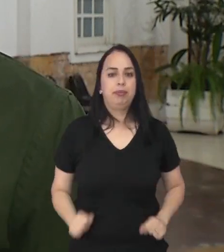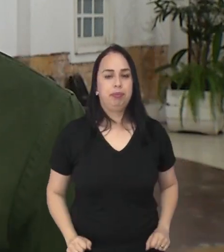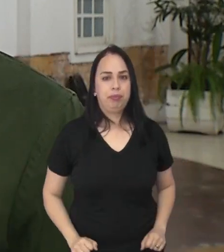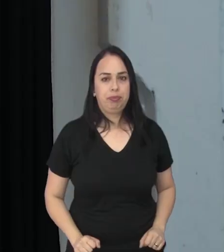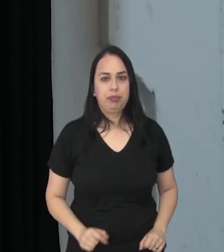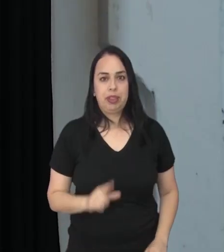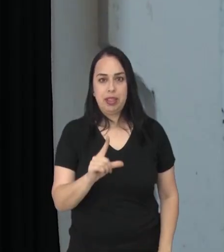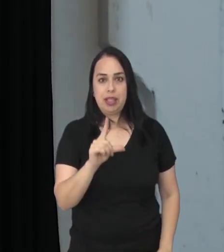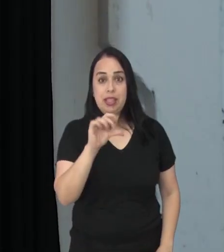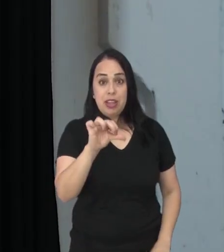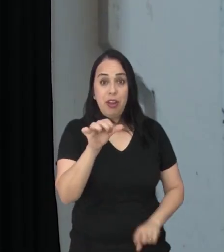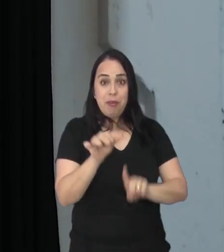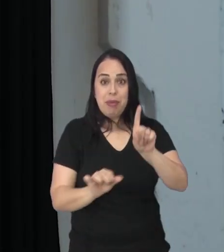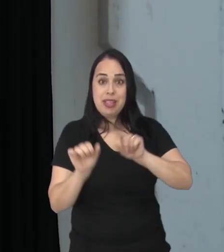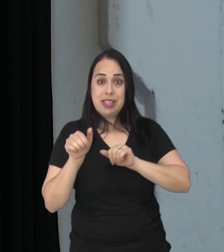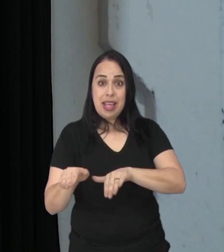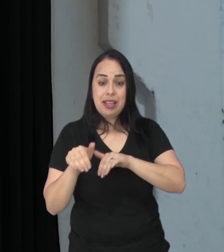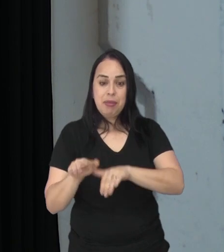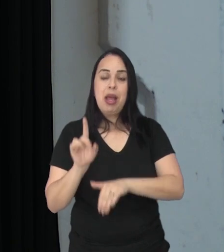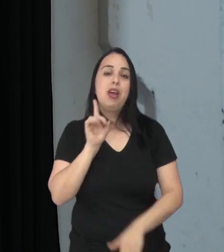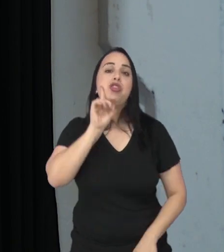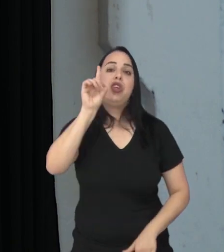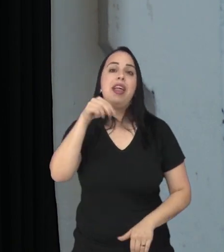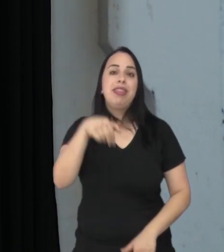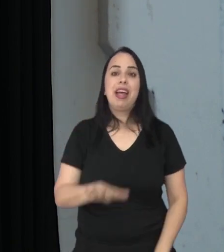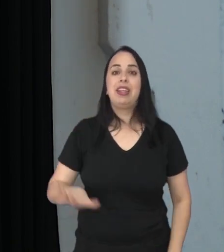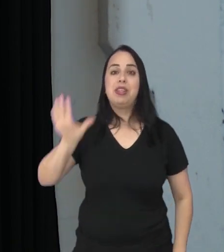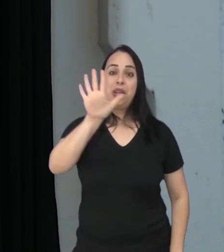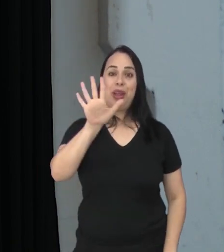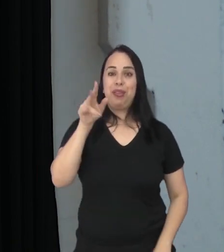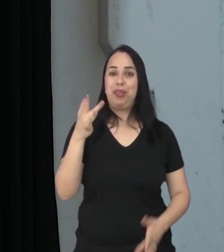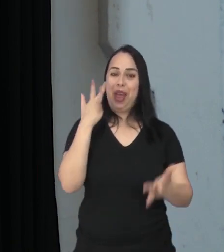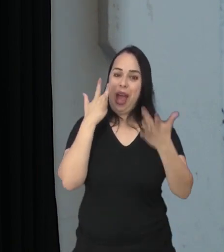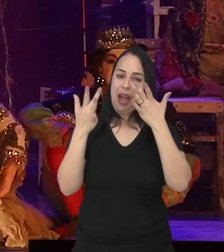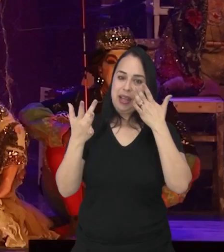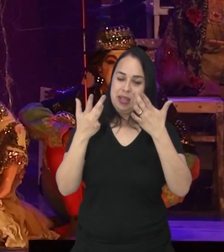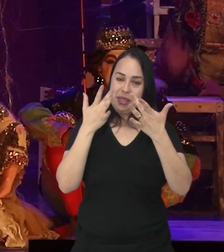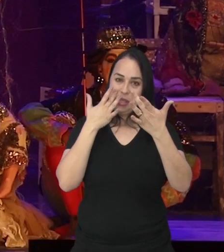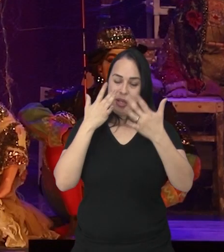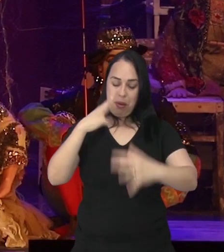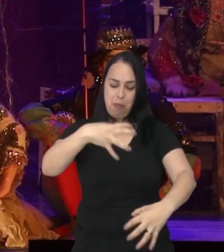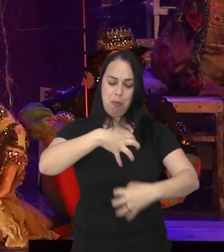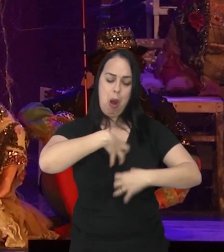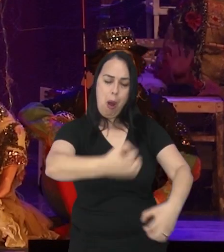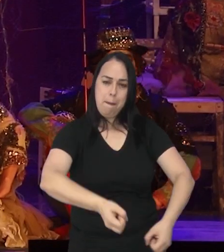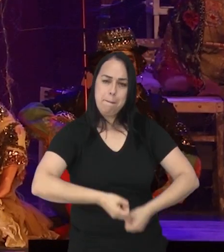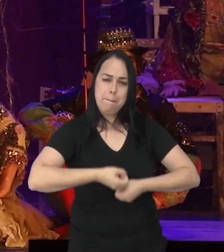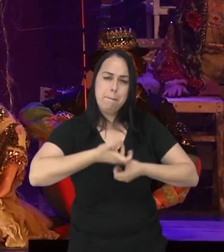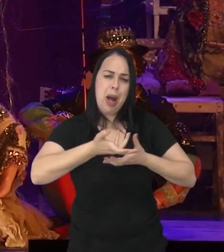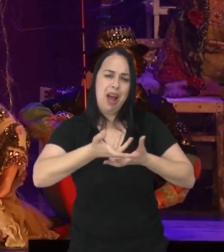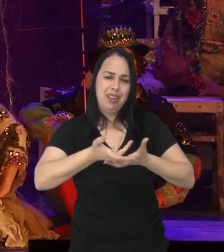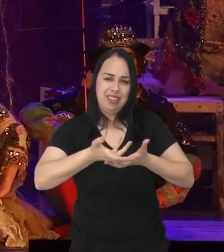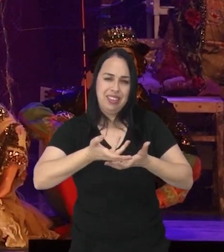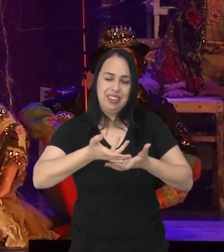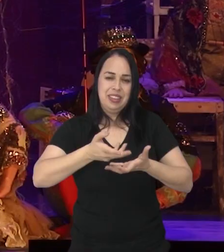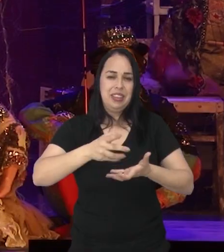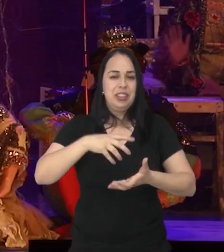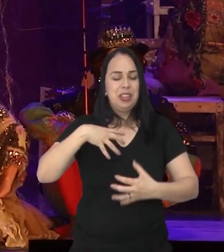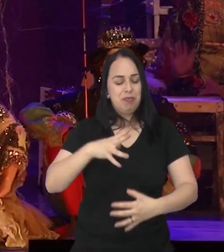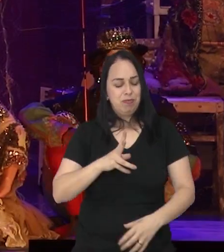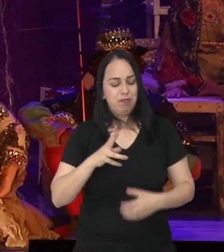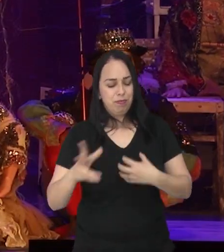cidade também. 19 de setembro é o Dia Nacional do Teatro. A expressão artística que mexe com os